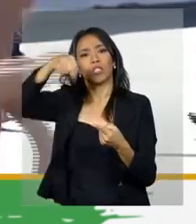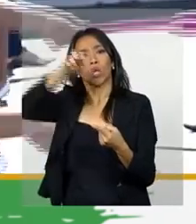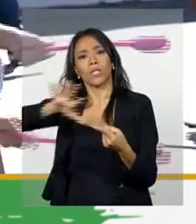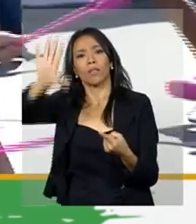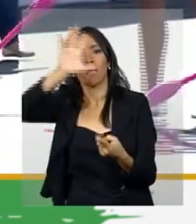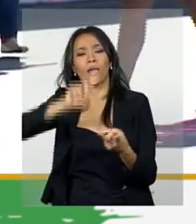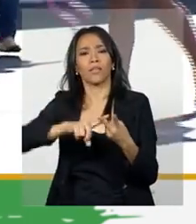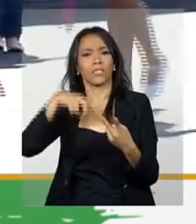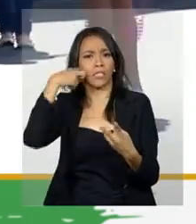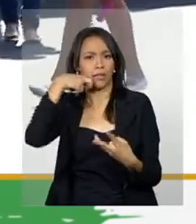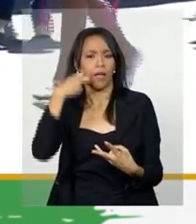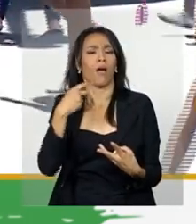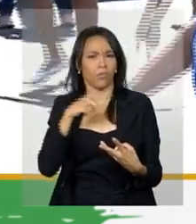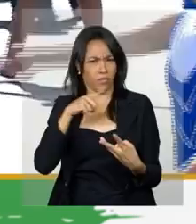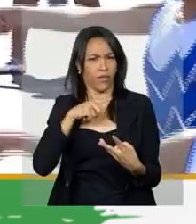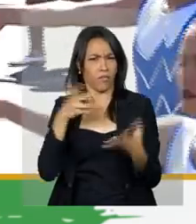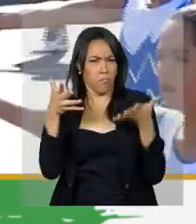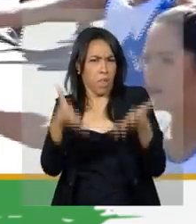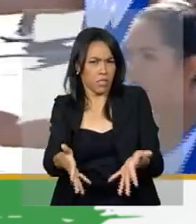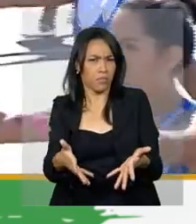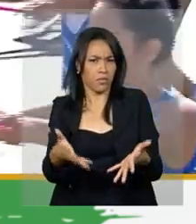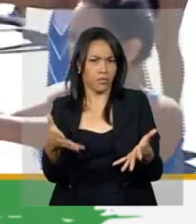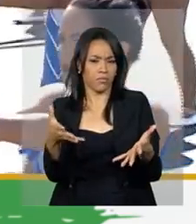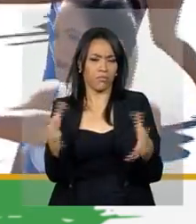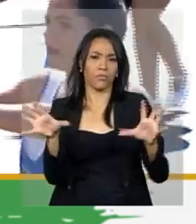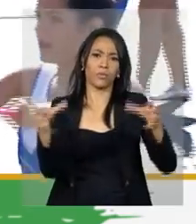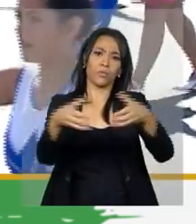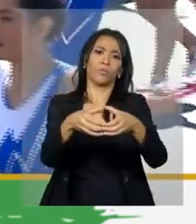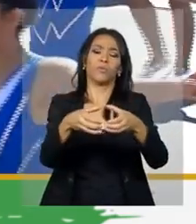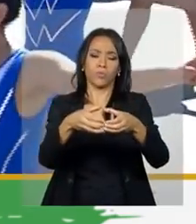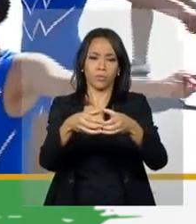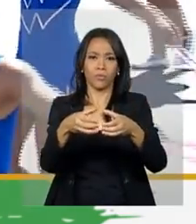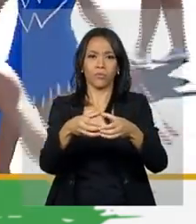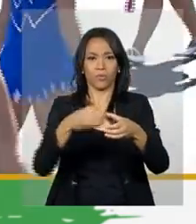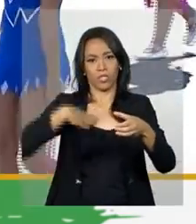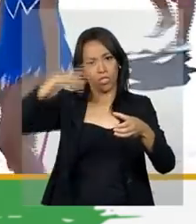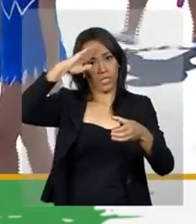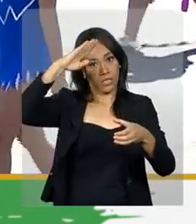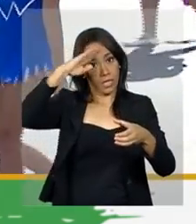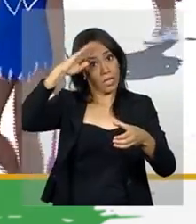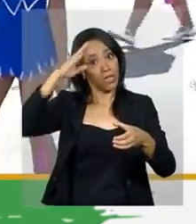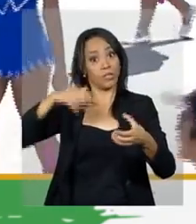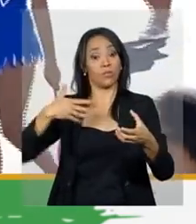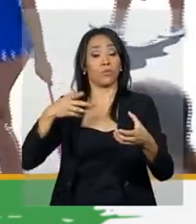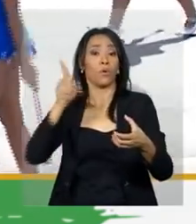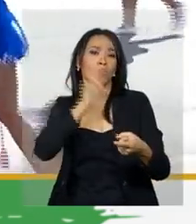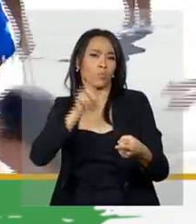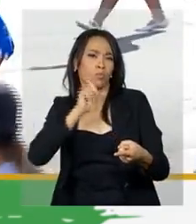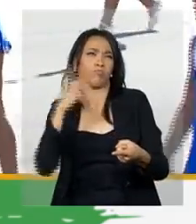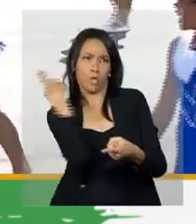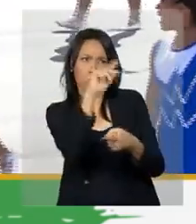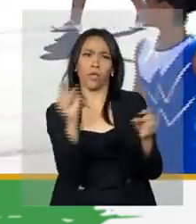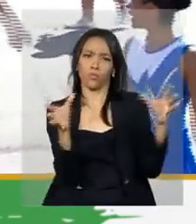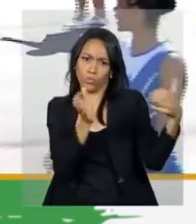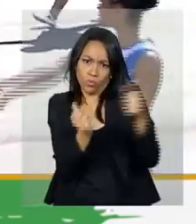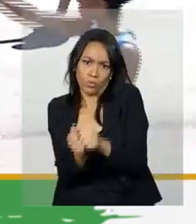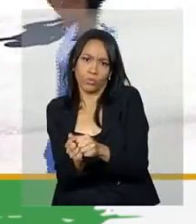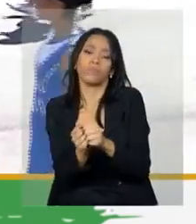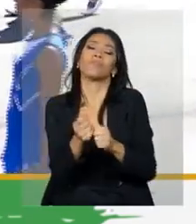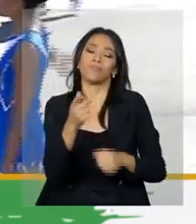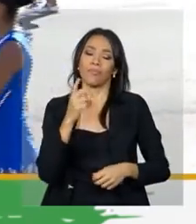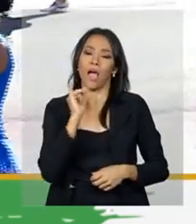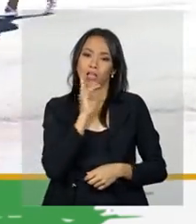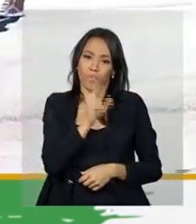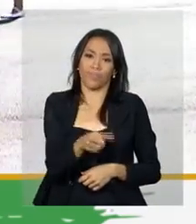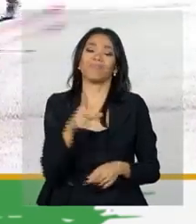Natal. Tivemos participação conjunta com o Exército, a Força Aérea Americana, a Marinha Americana nessa época? Nós